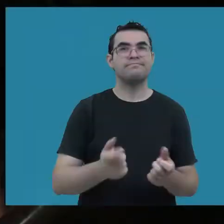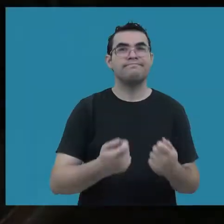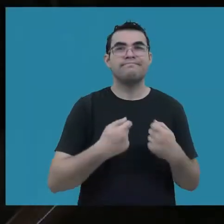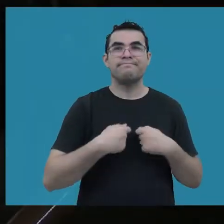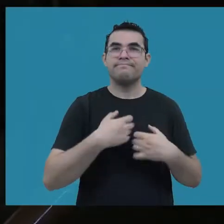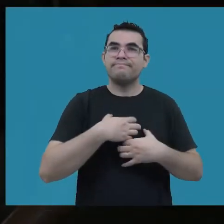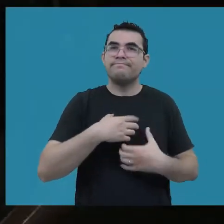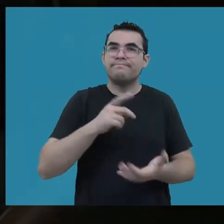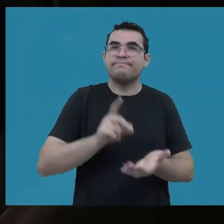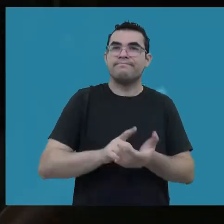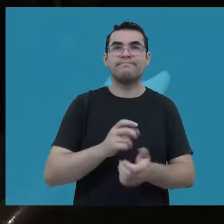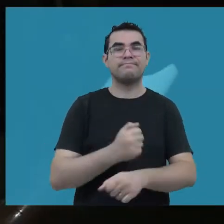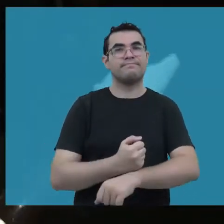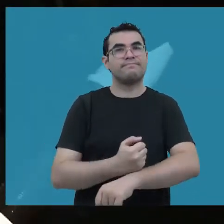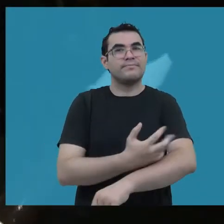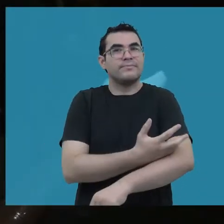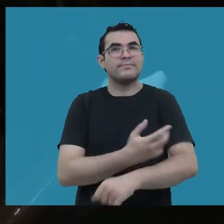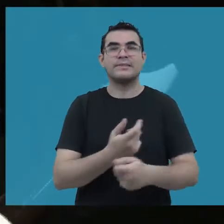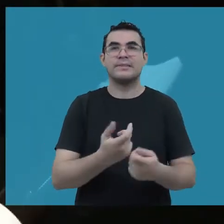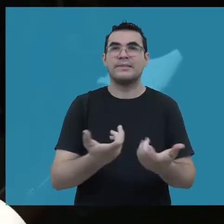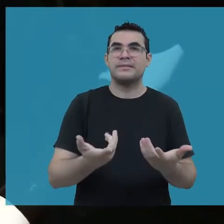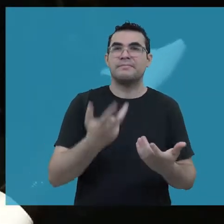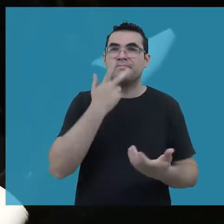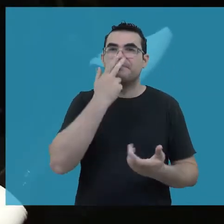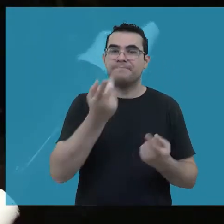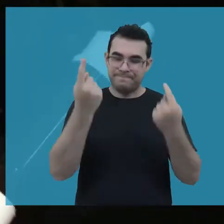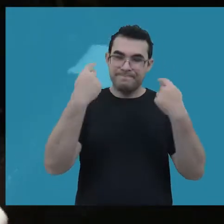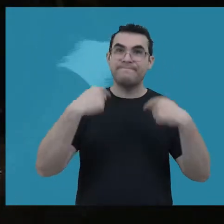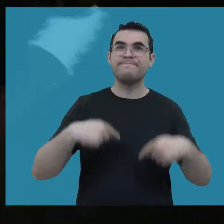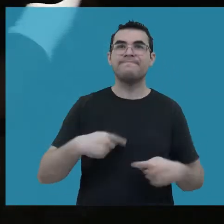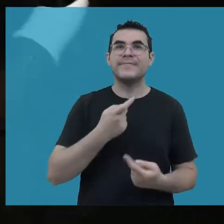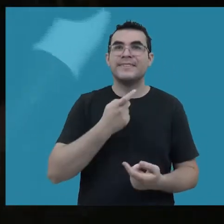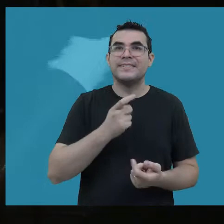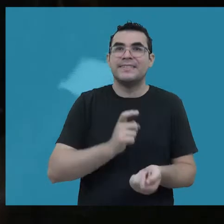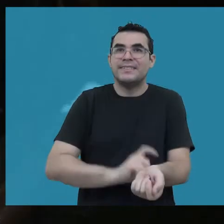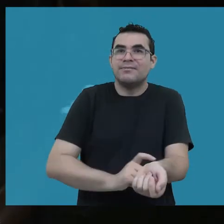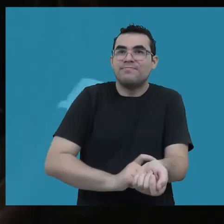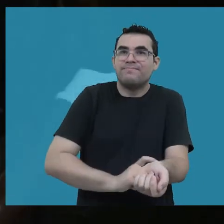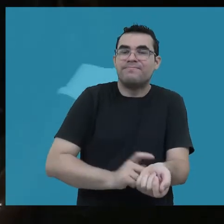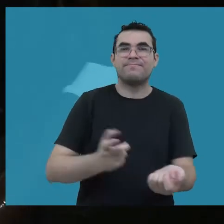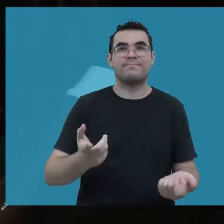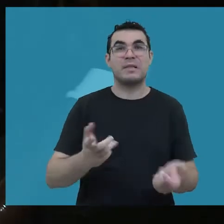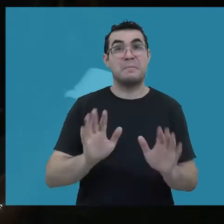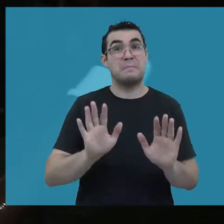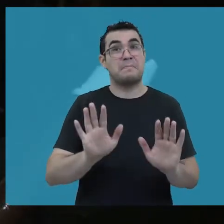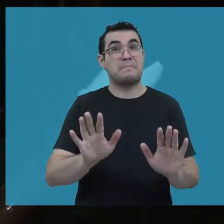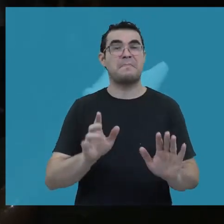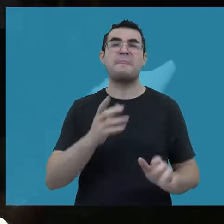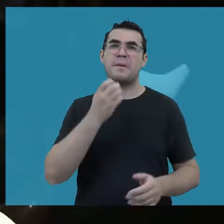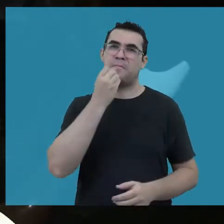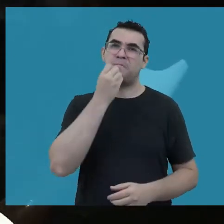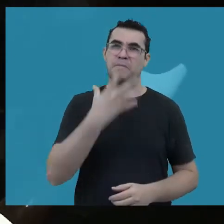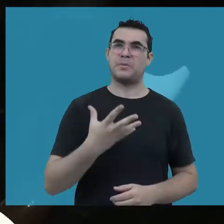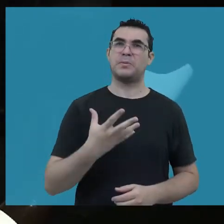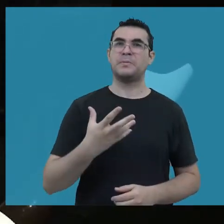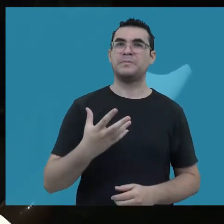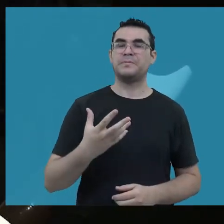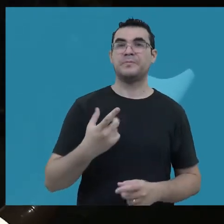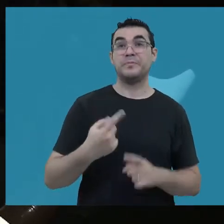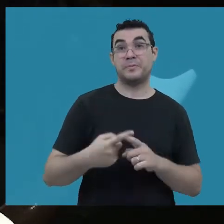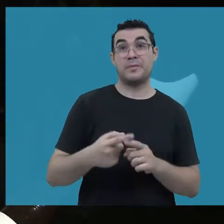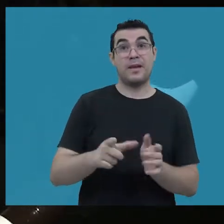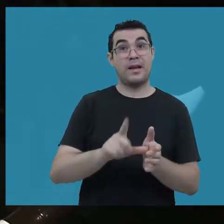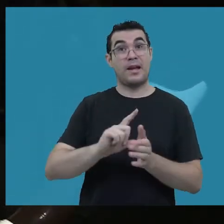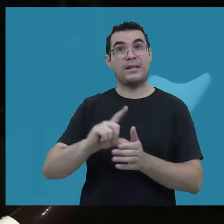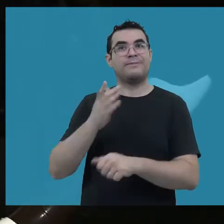É uma grande emoção, né? A gente fica assim com um friozinho assim no coração, mas é muito bom, é o momento